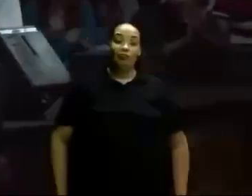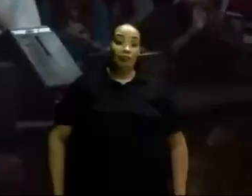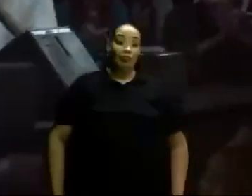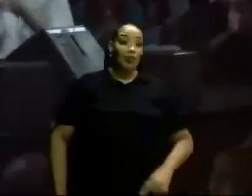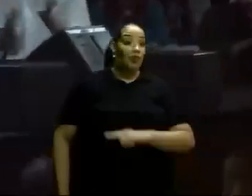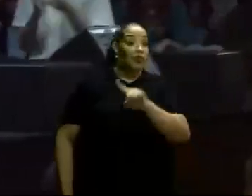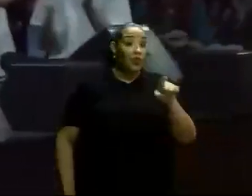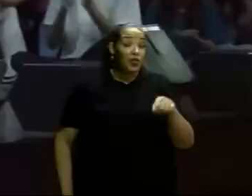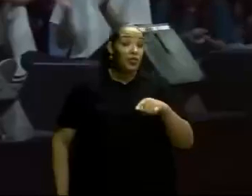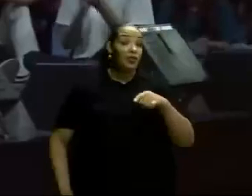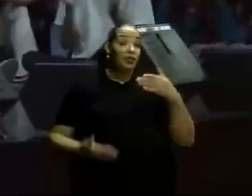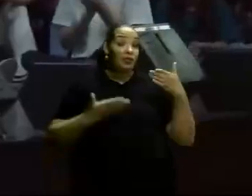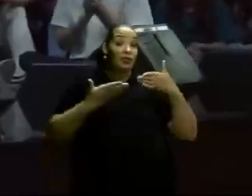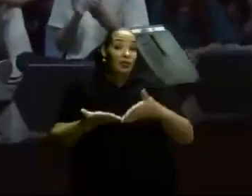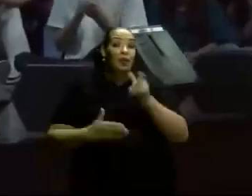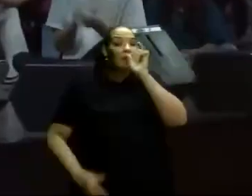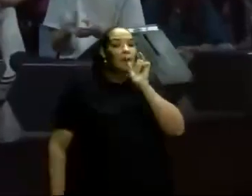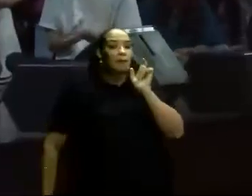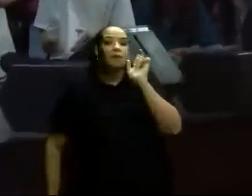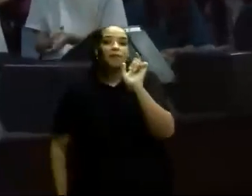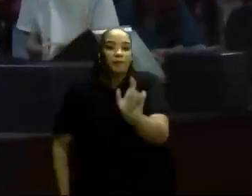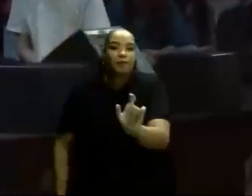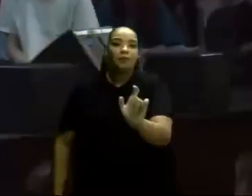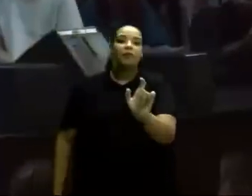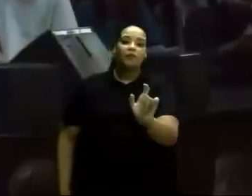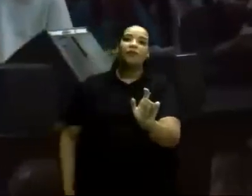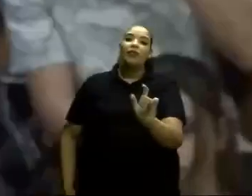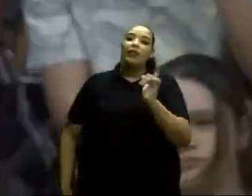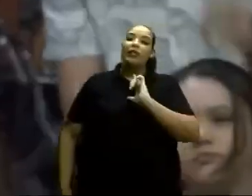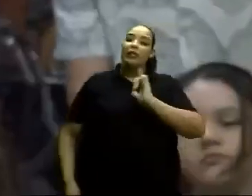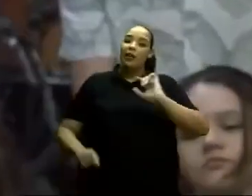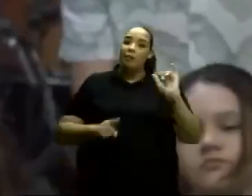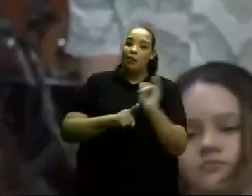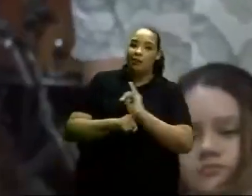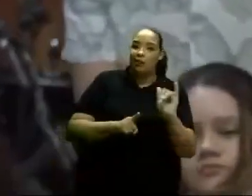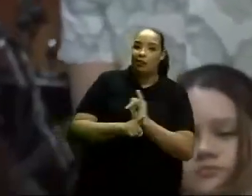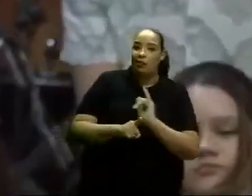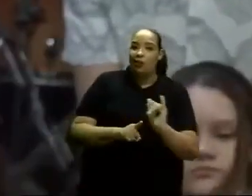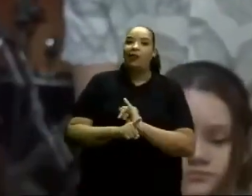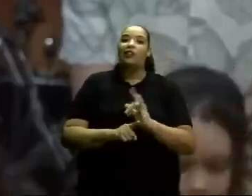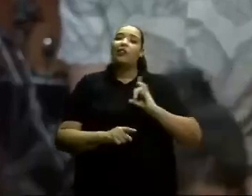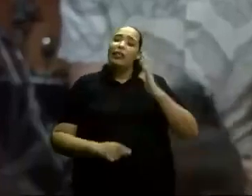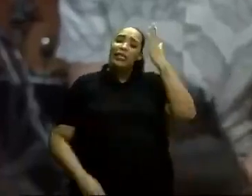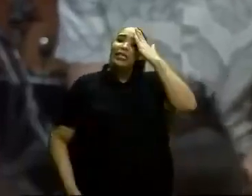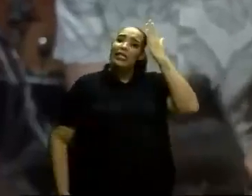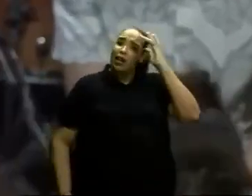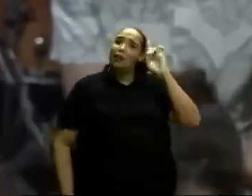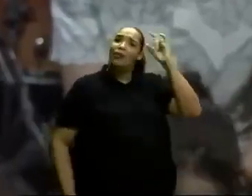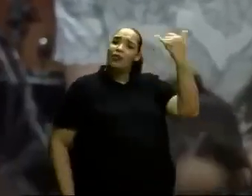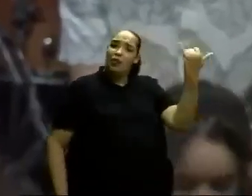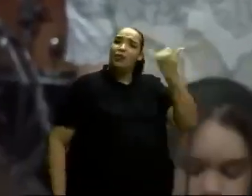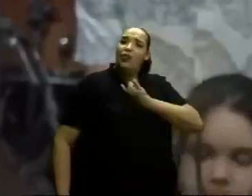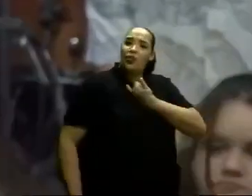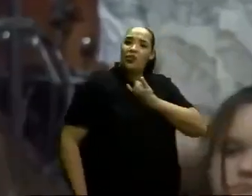Quando você está debaixo de uma palavra, quando você tem um recurso, quando você sabe o que Deus falou,